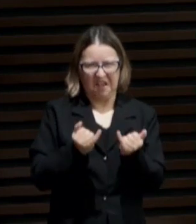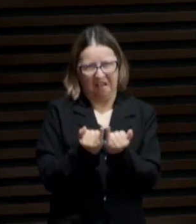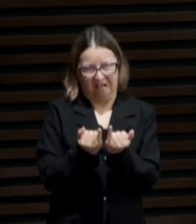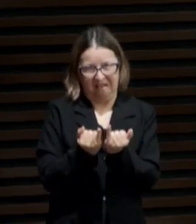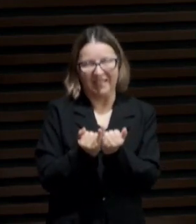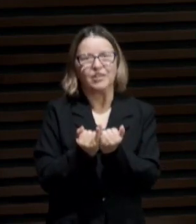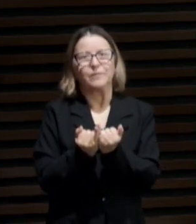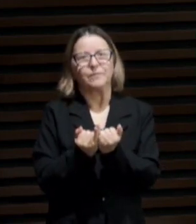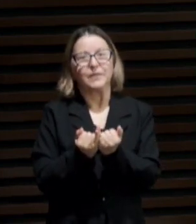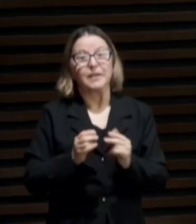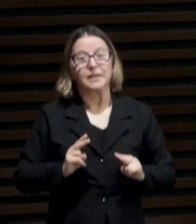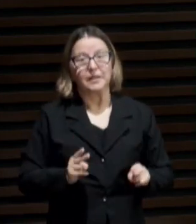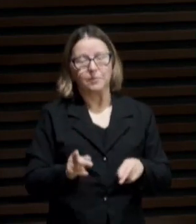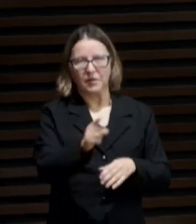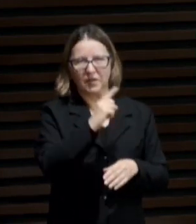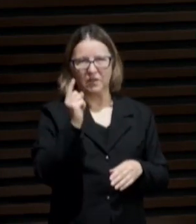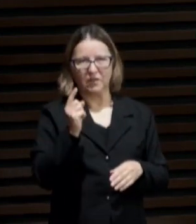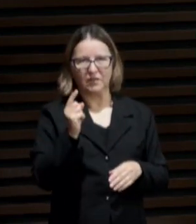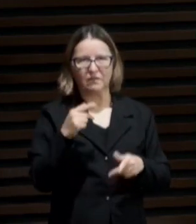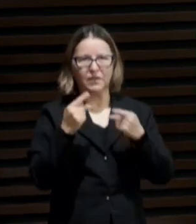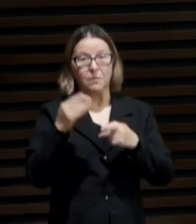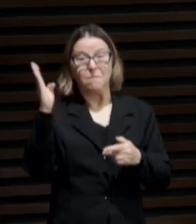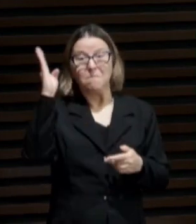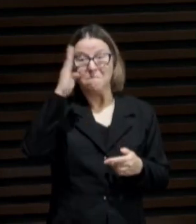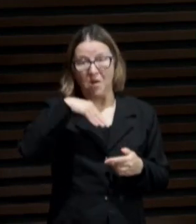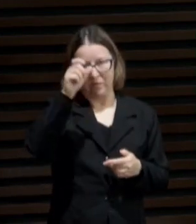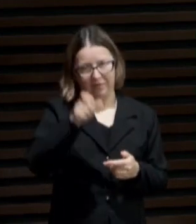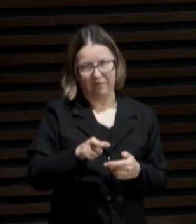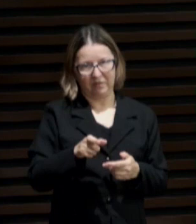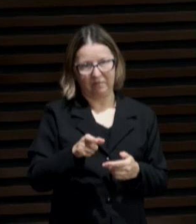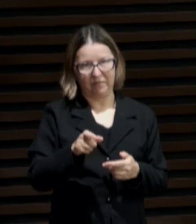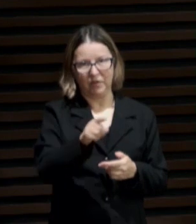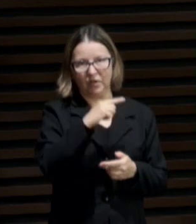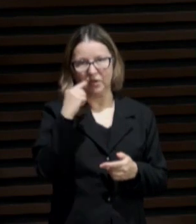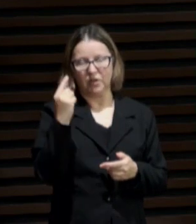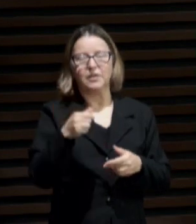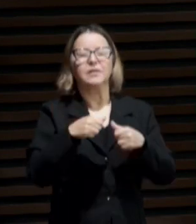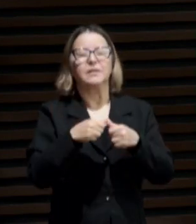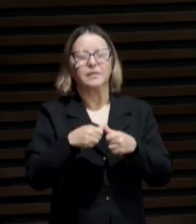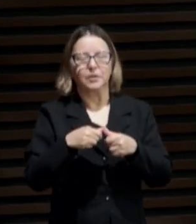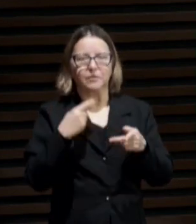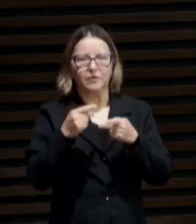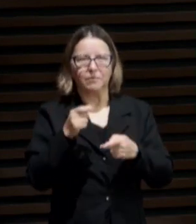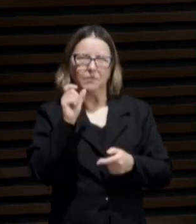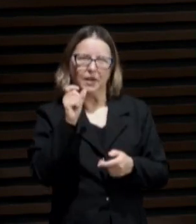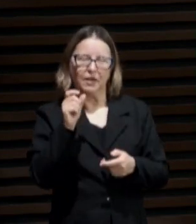fofocamos, toda vez que nós maldizemos alguém, nós estamos proferindo palavras